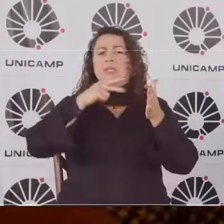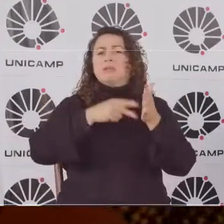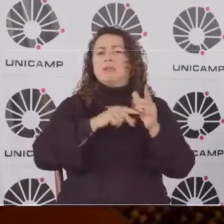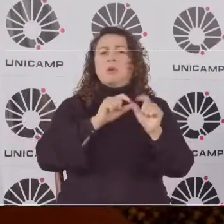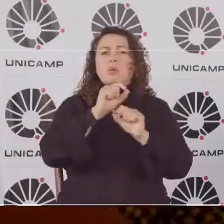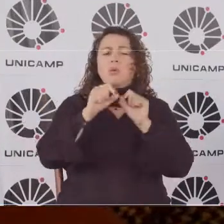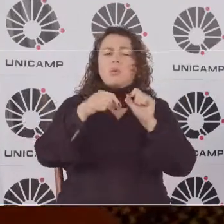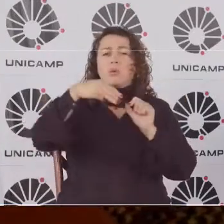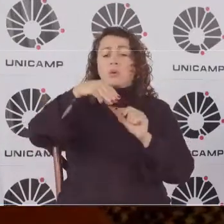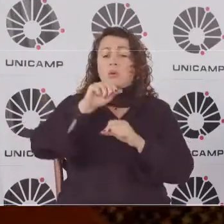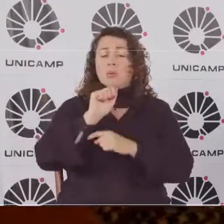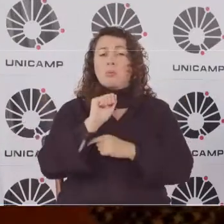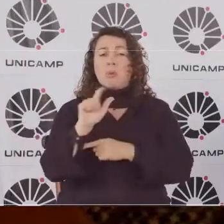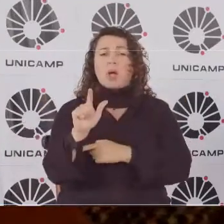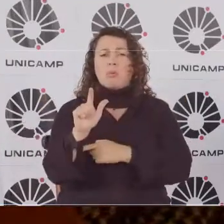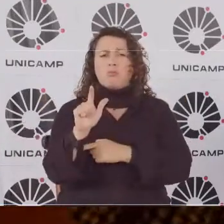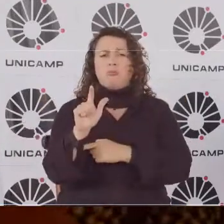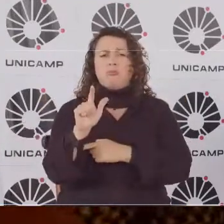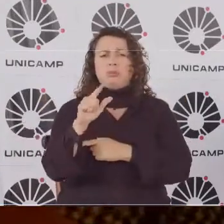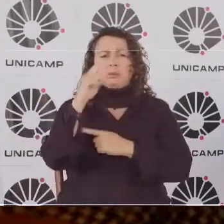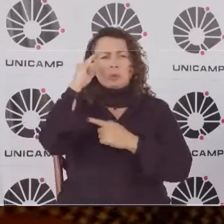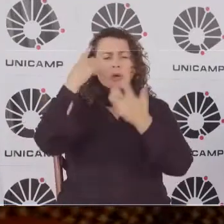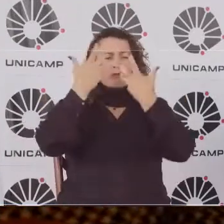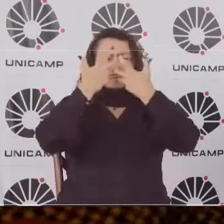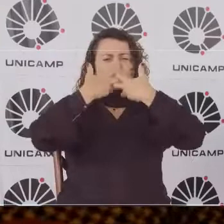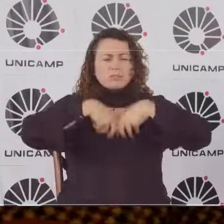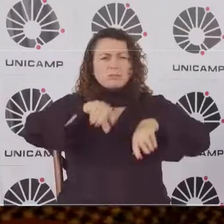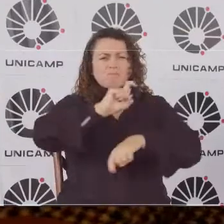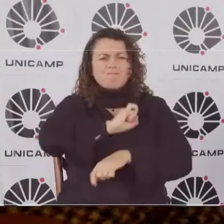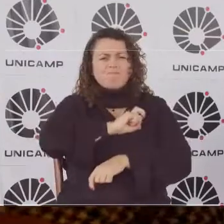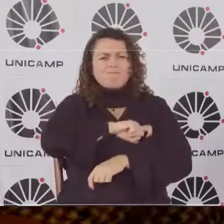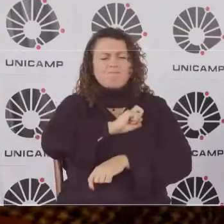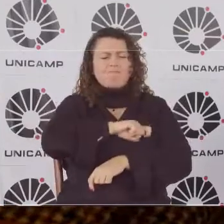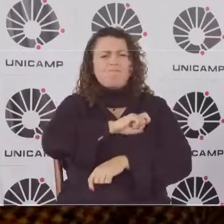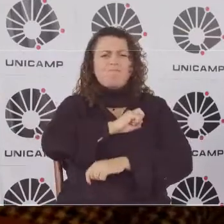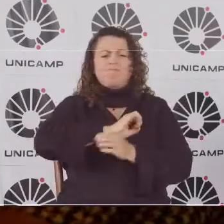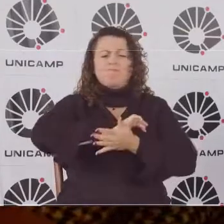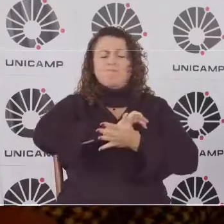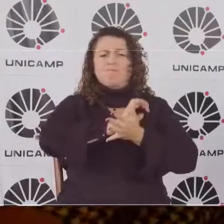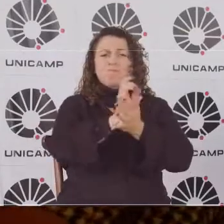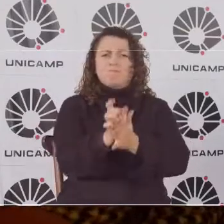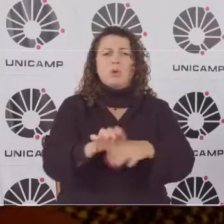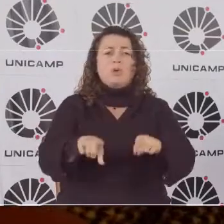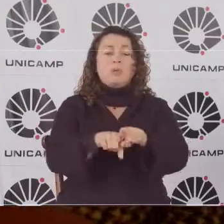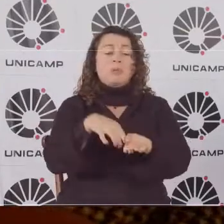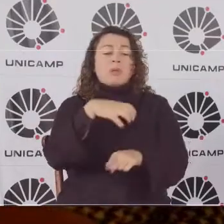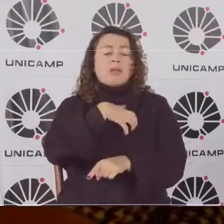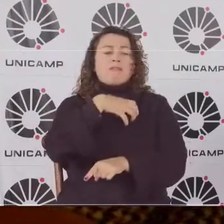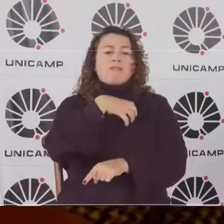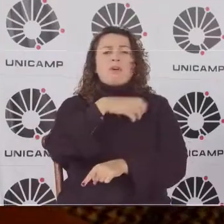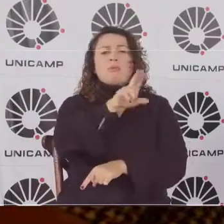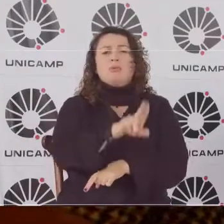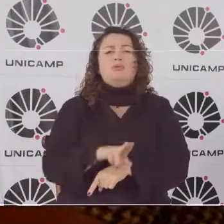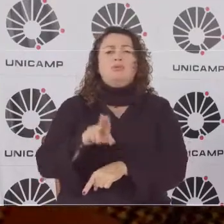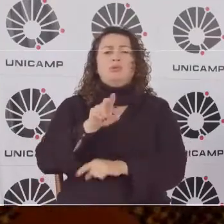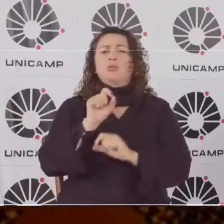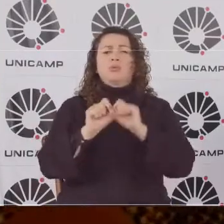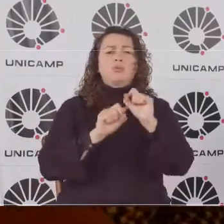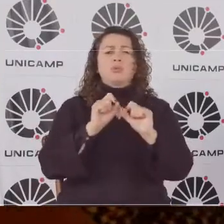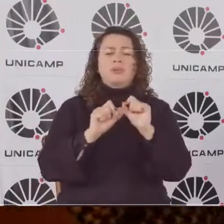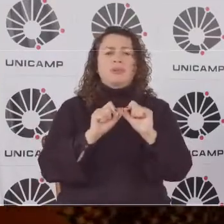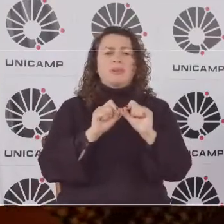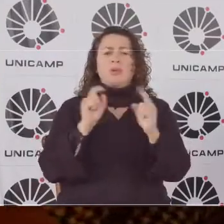trata é do racionalismo Cruel da maldade e dos meios utilizados para a